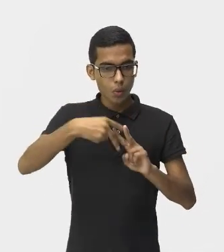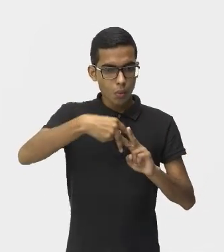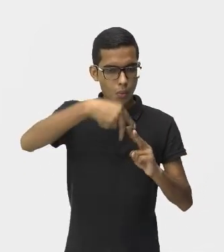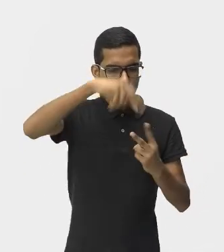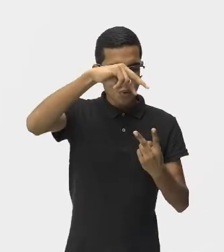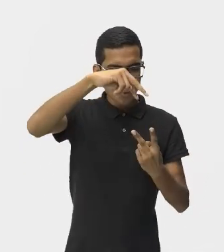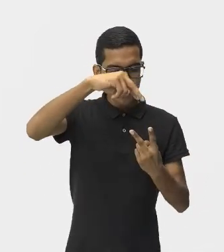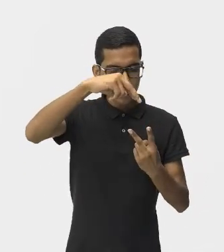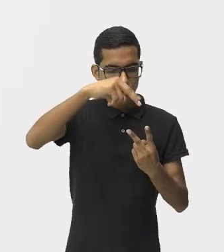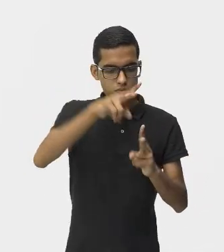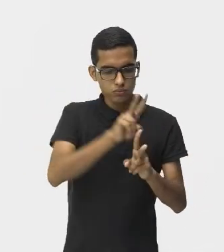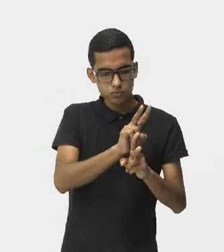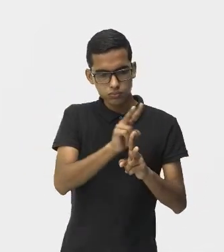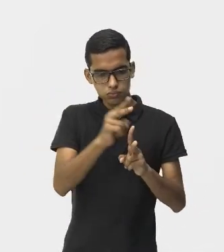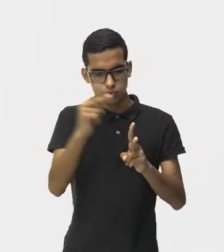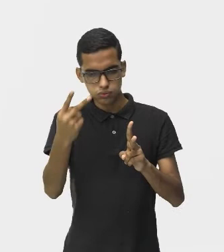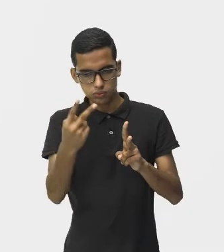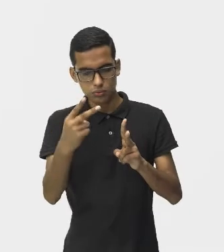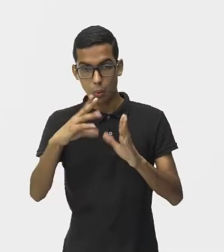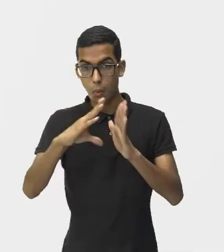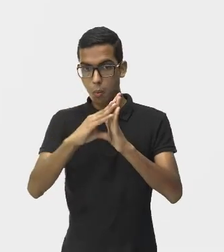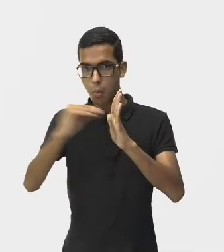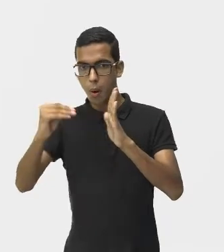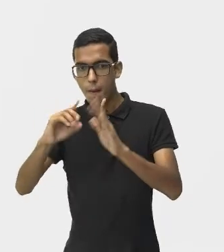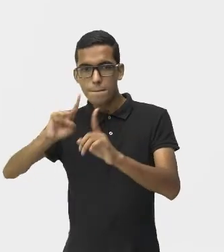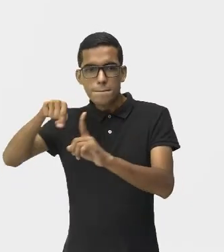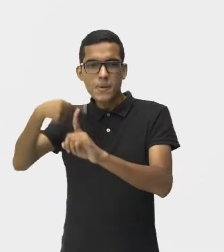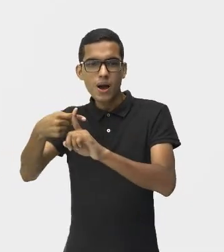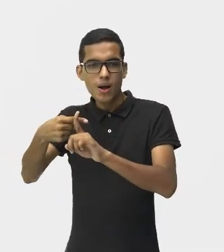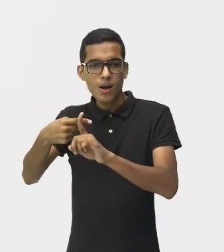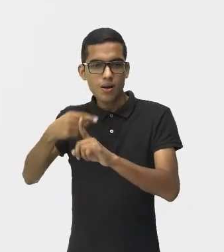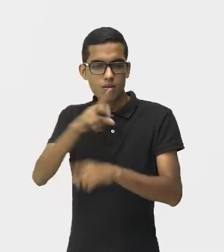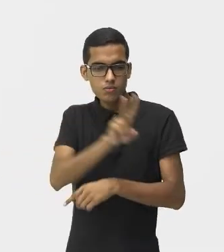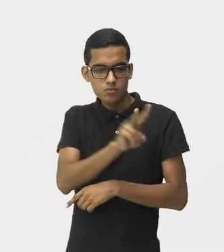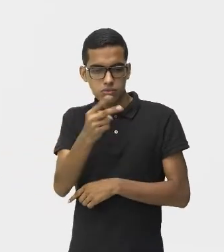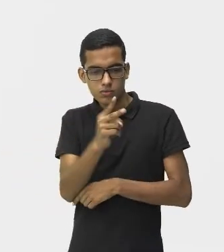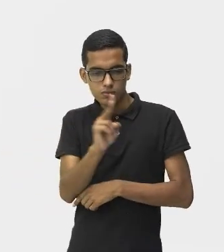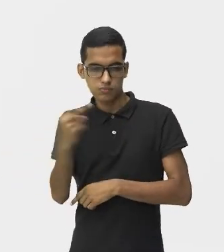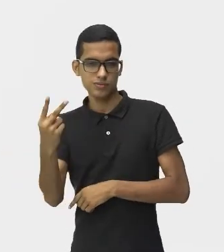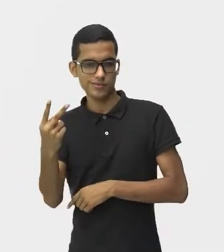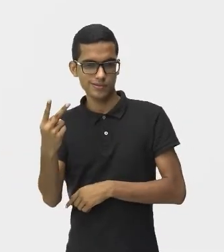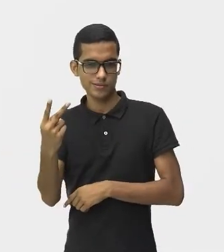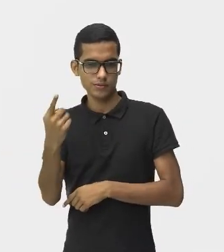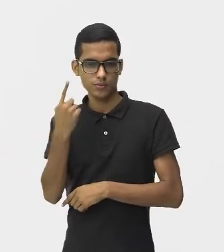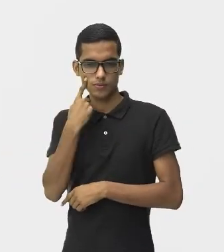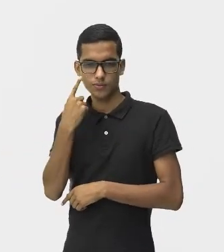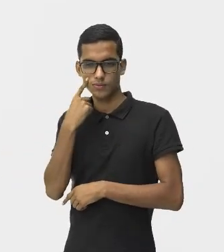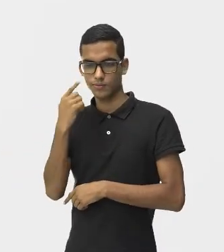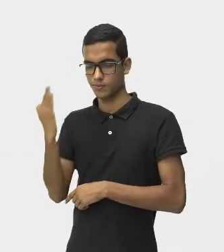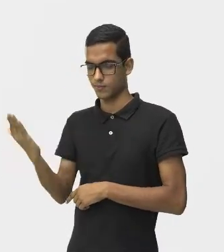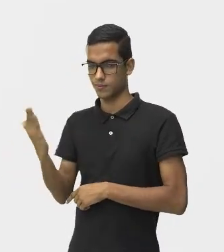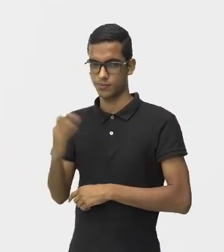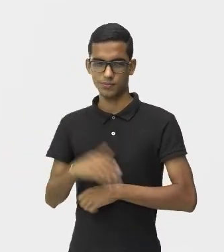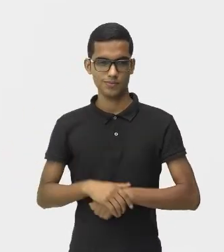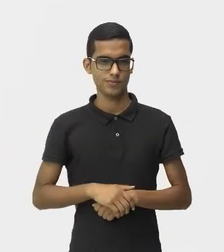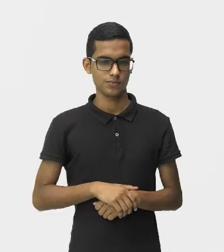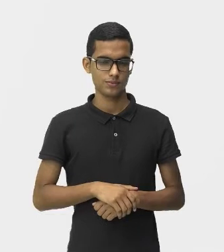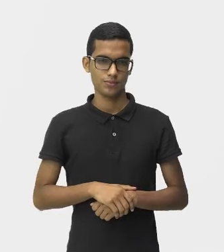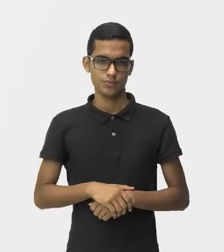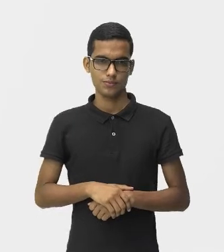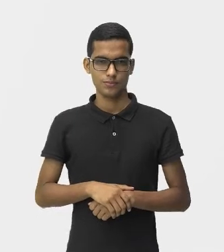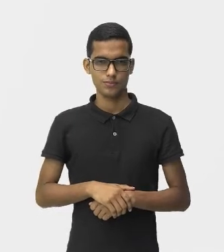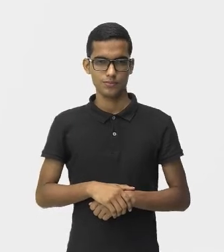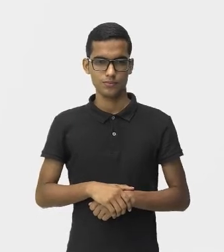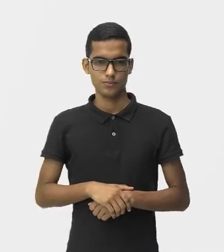no exemplo anterior que era a ausência e agora a gente observa que é uma cópia a mais de um cromossomo em uma célula. E aqui no caso